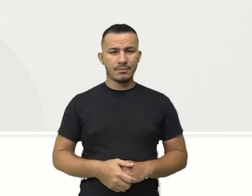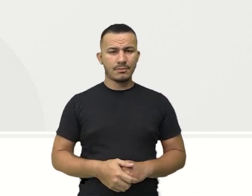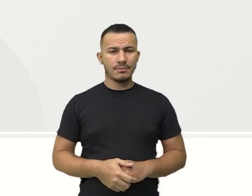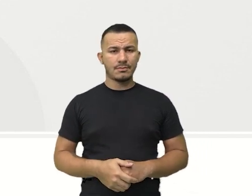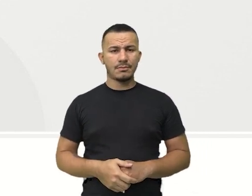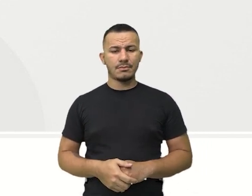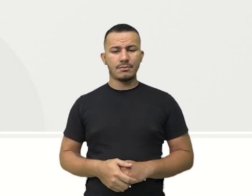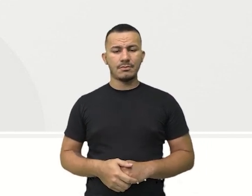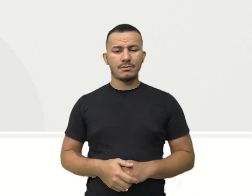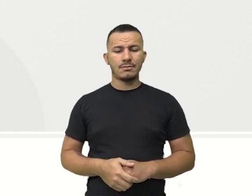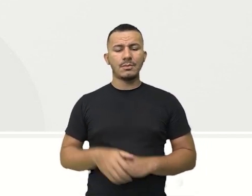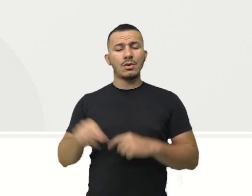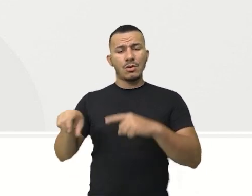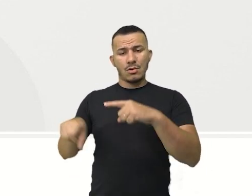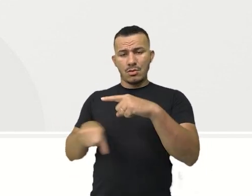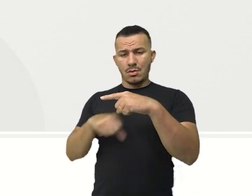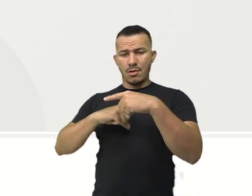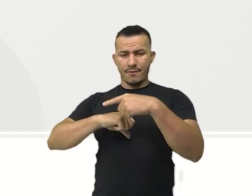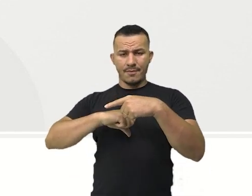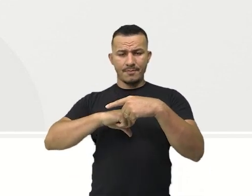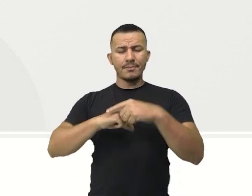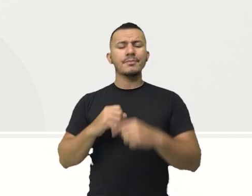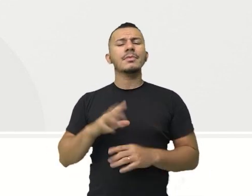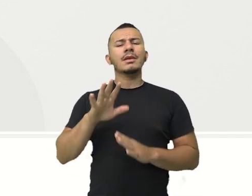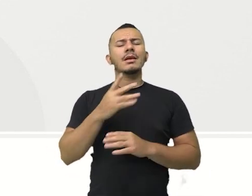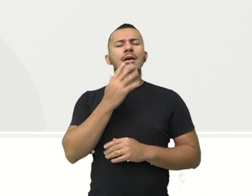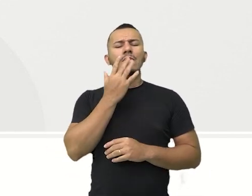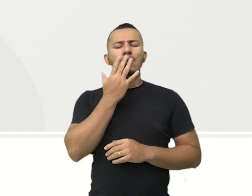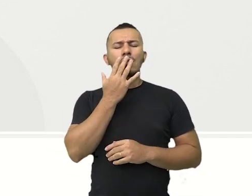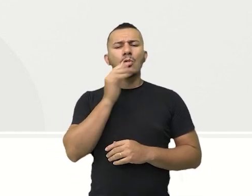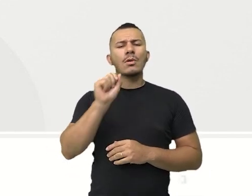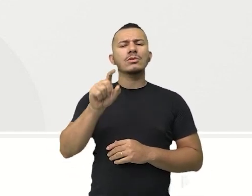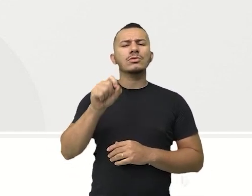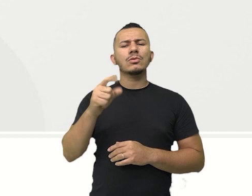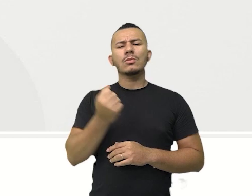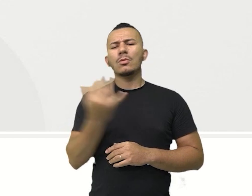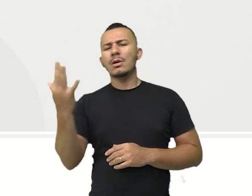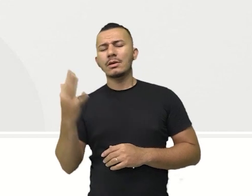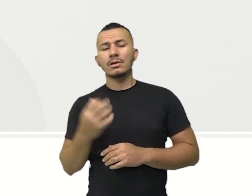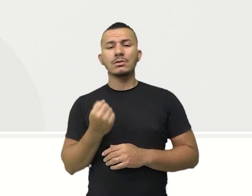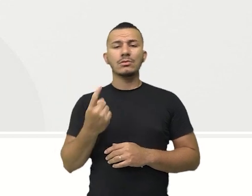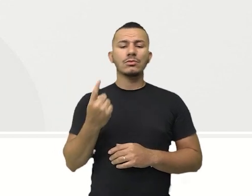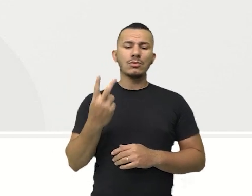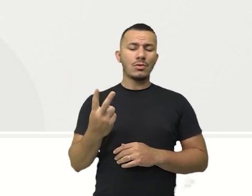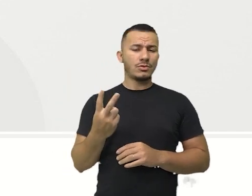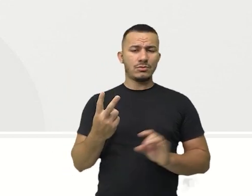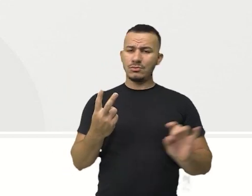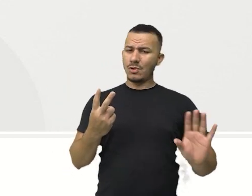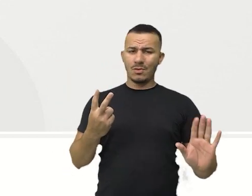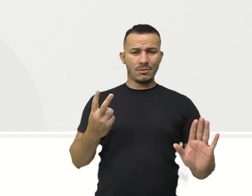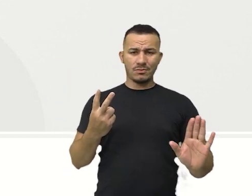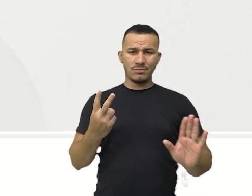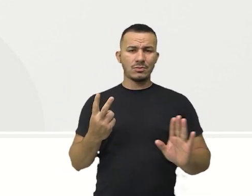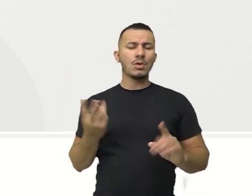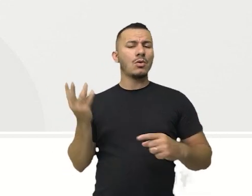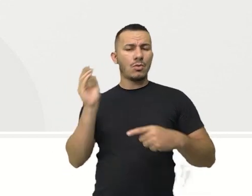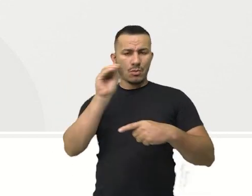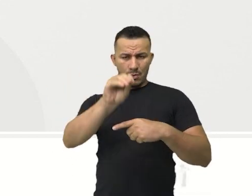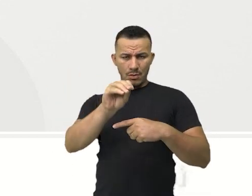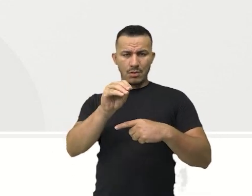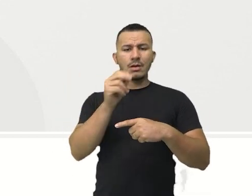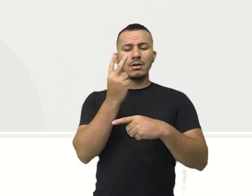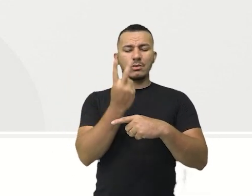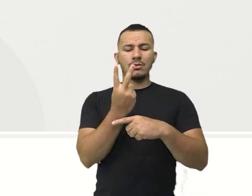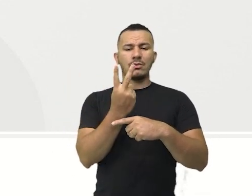partes. Mas quantas partes foram pintadas? Somente 2. 1, 2. Então, nós temos